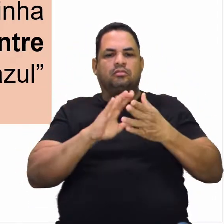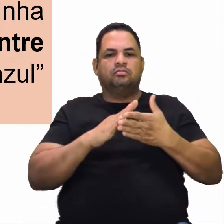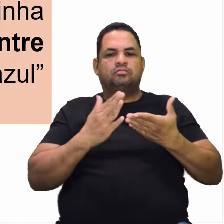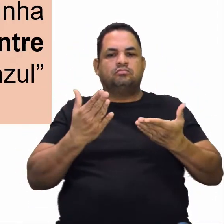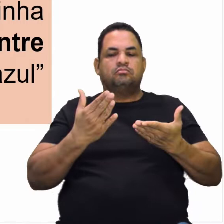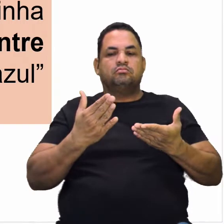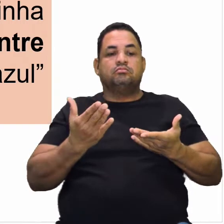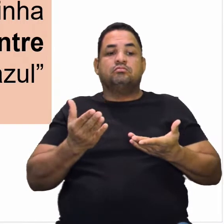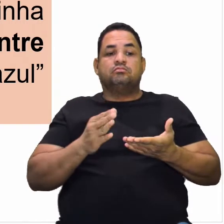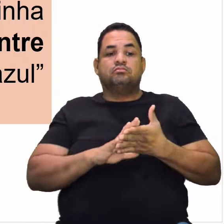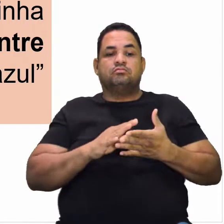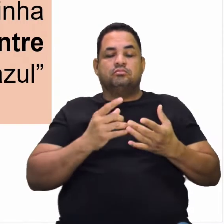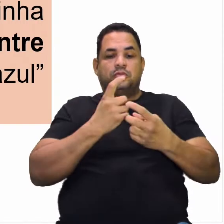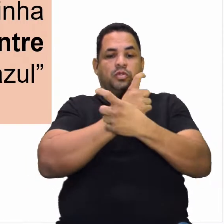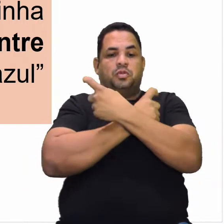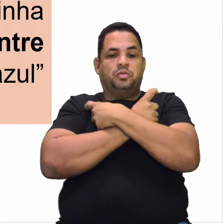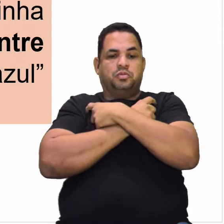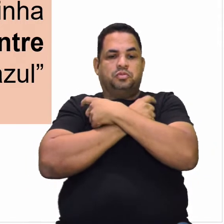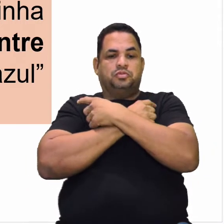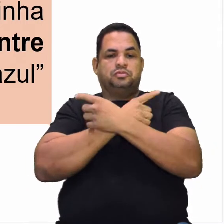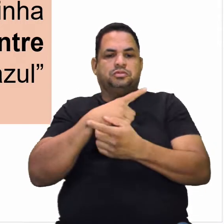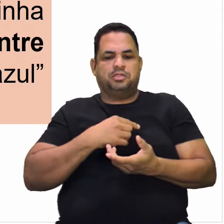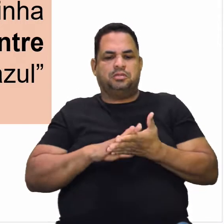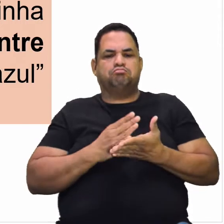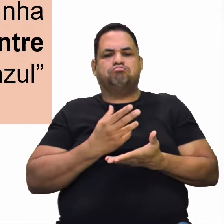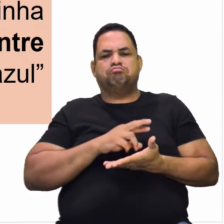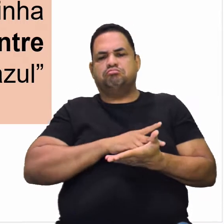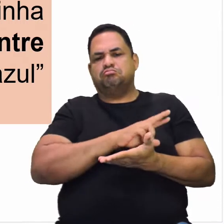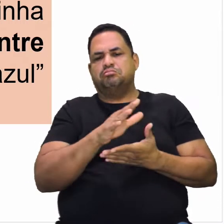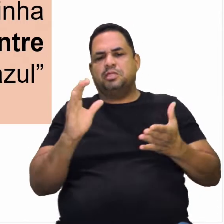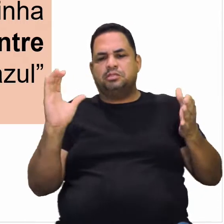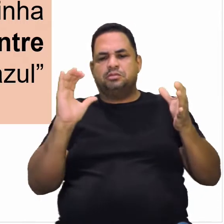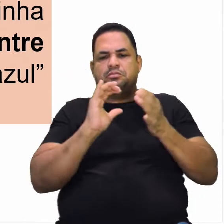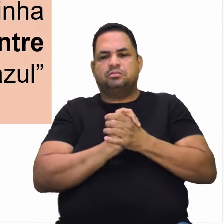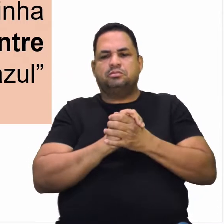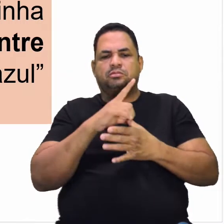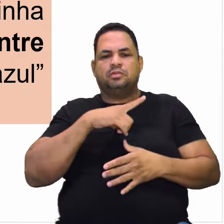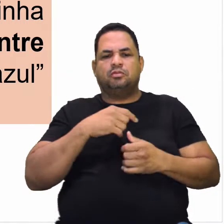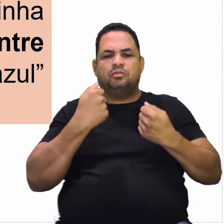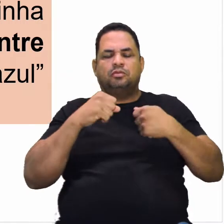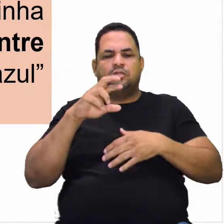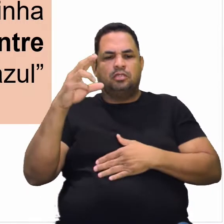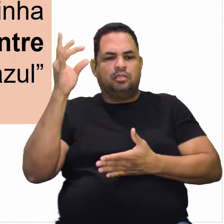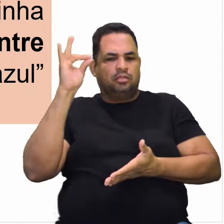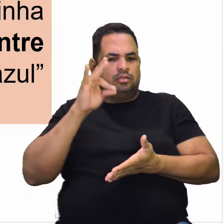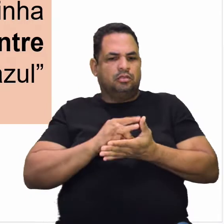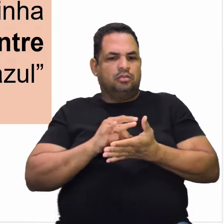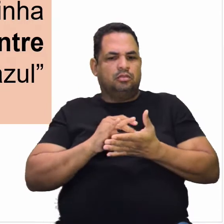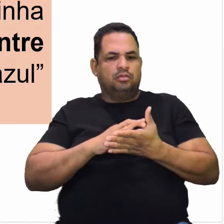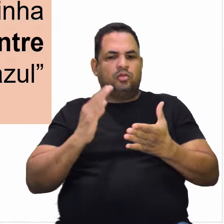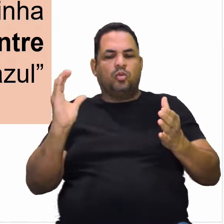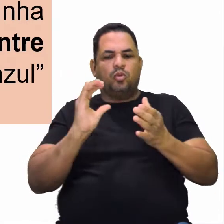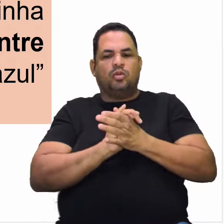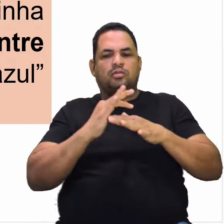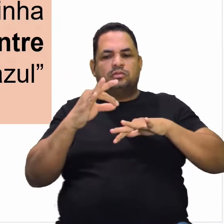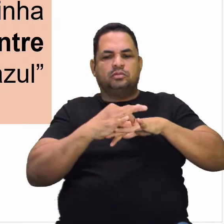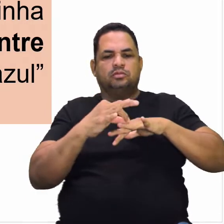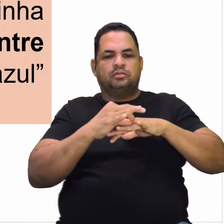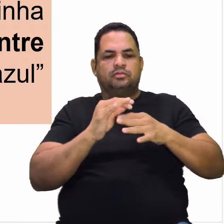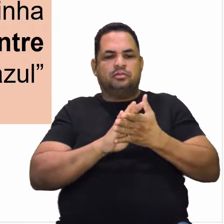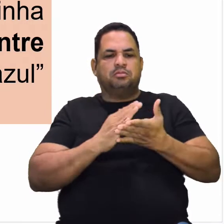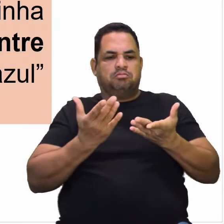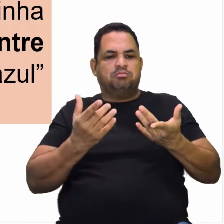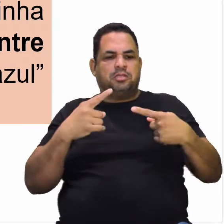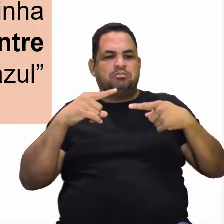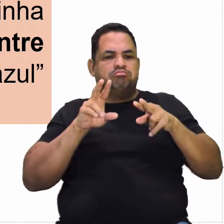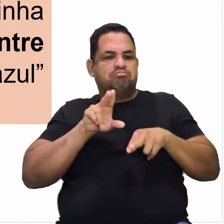Apesar do faraó ter muitas esposas, apenas ela tinha um poder real. O casamento era feito também entre parentes, a fim